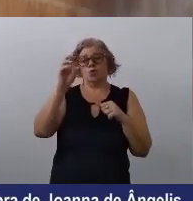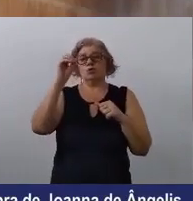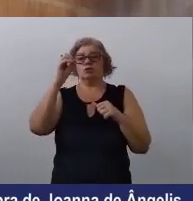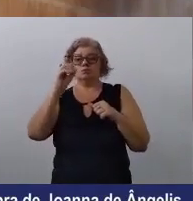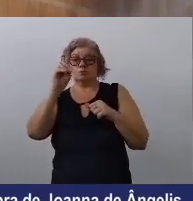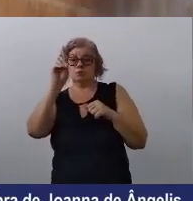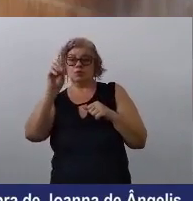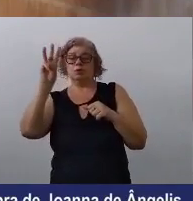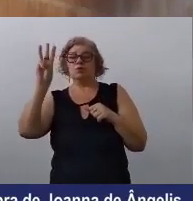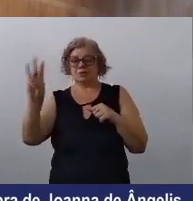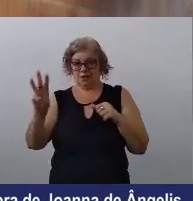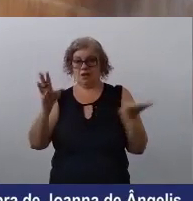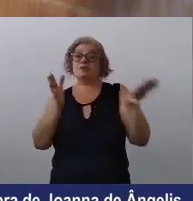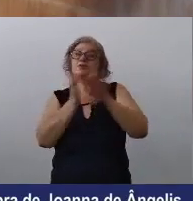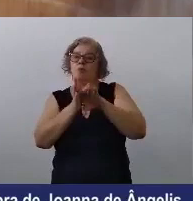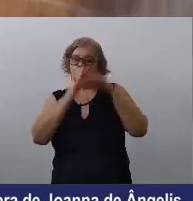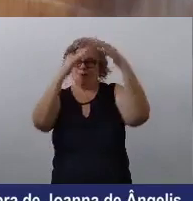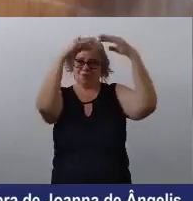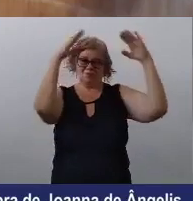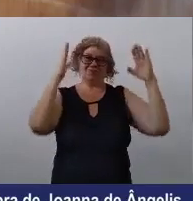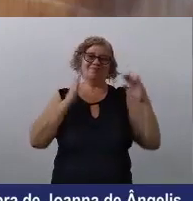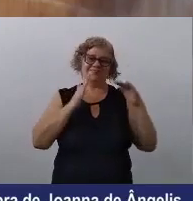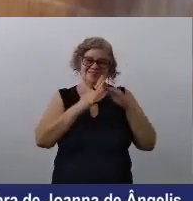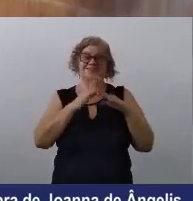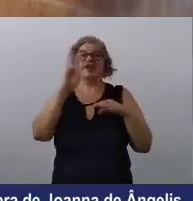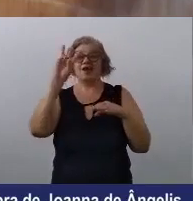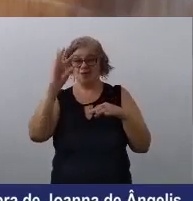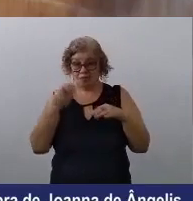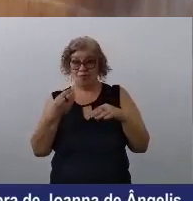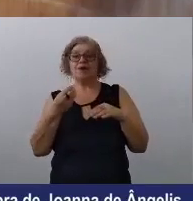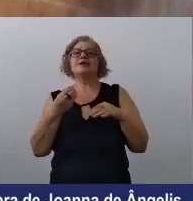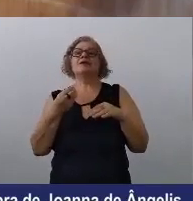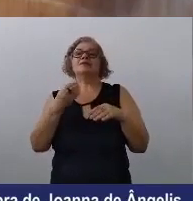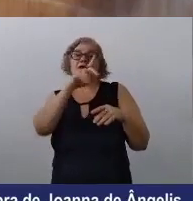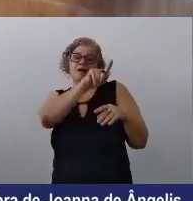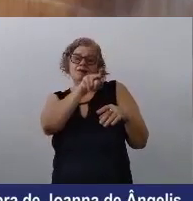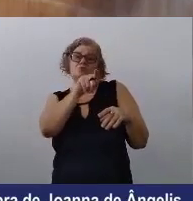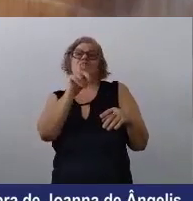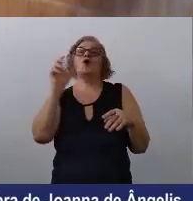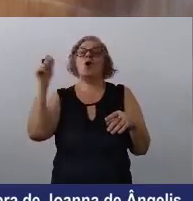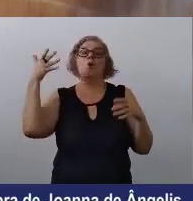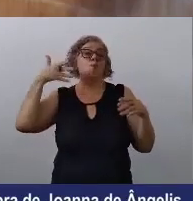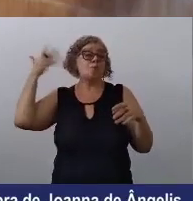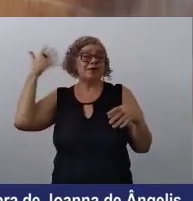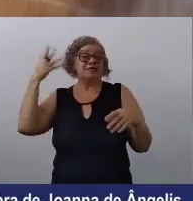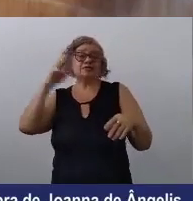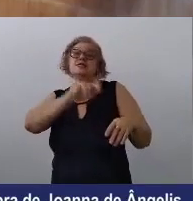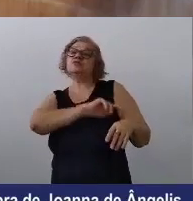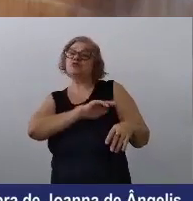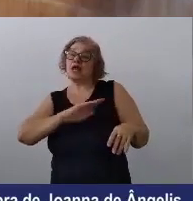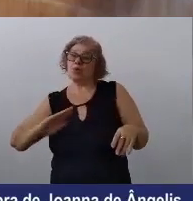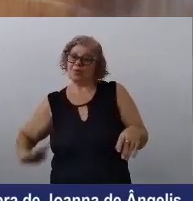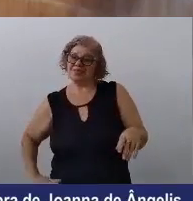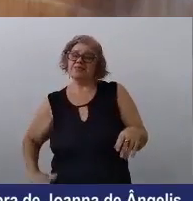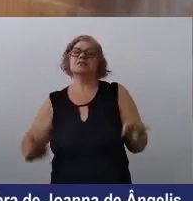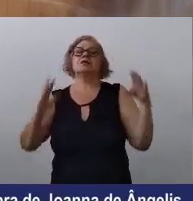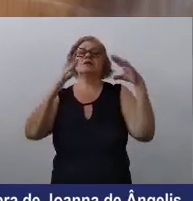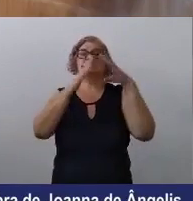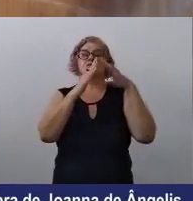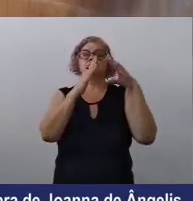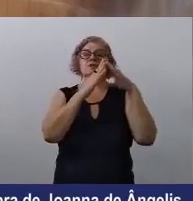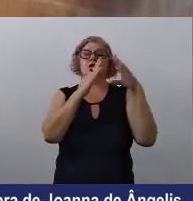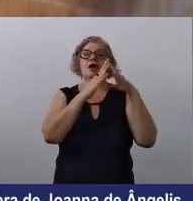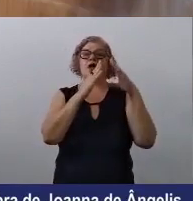Em 2013, quando a nossa casa completava 40 anos, e eu estava na presidência da casa, nós fizemos